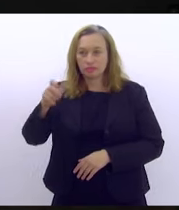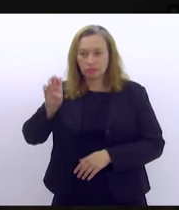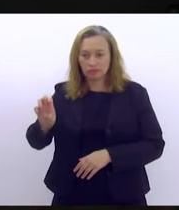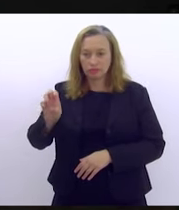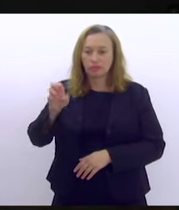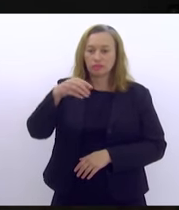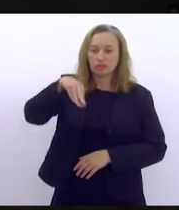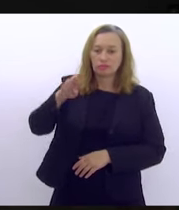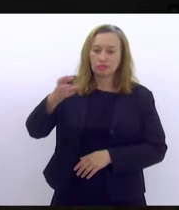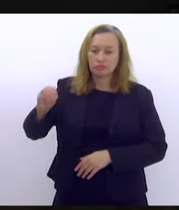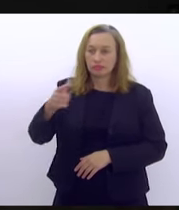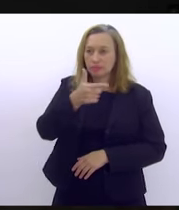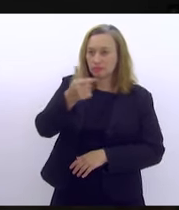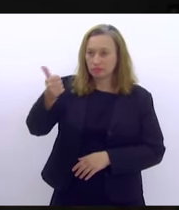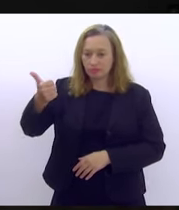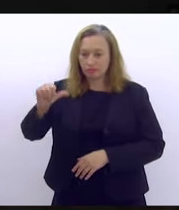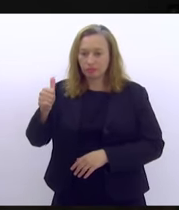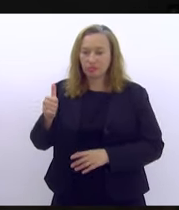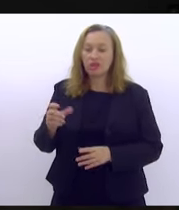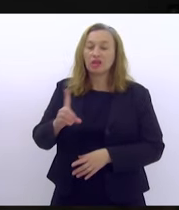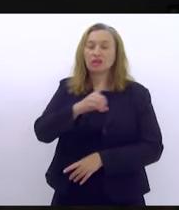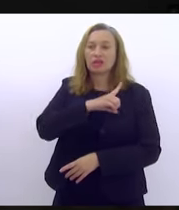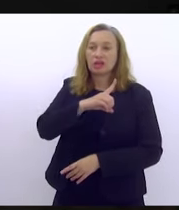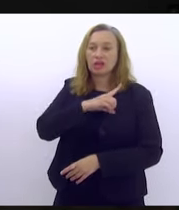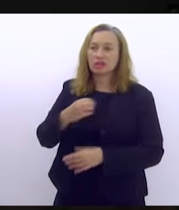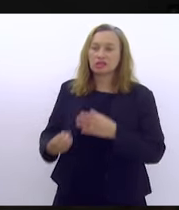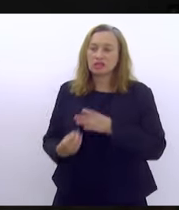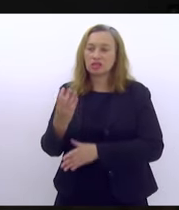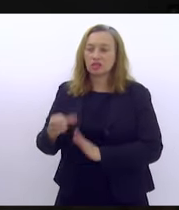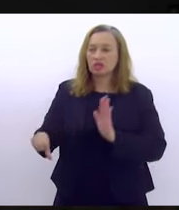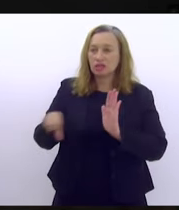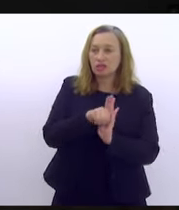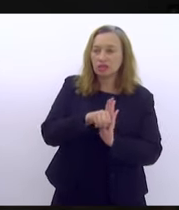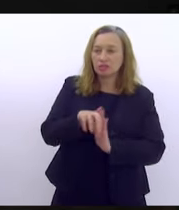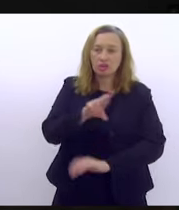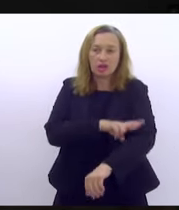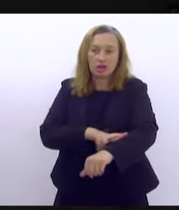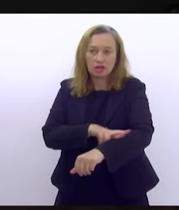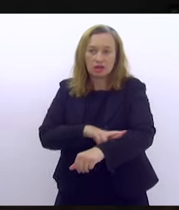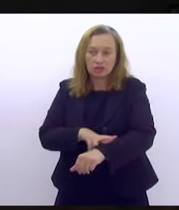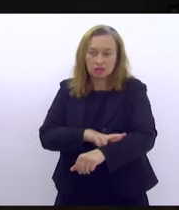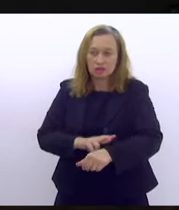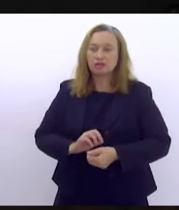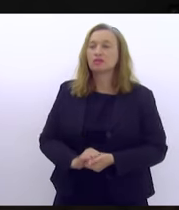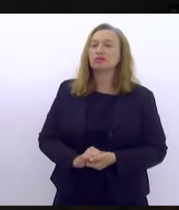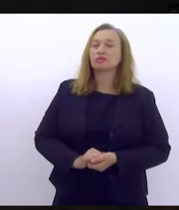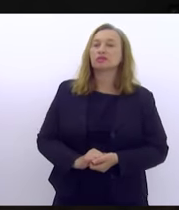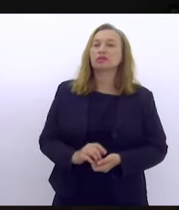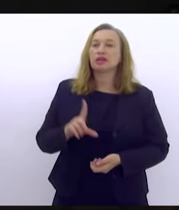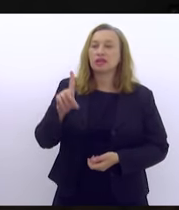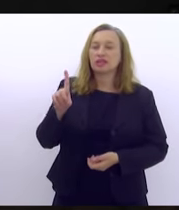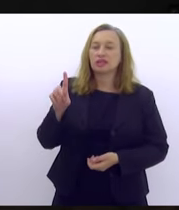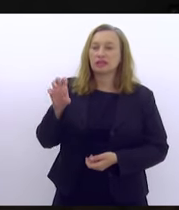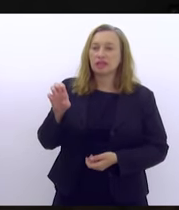da Delegacia de Crimes Raciais e Delitos de Intolerância, DECRADES.